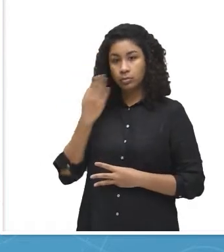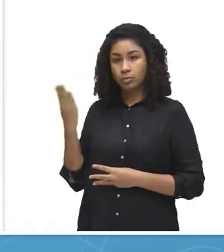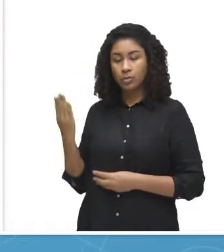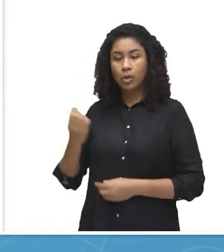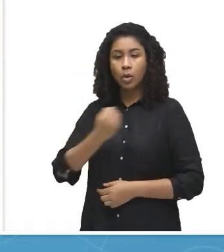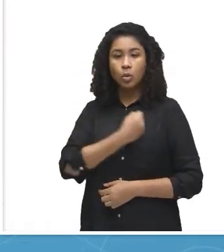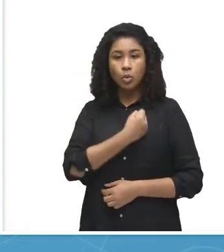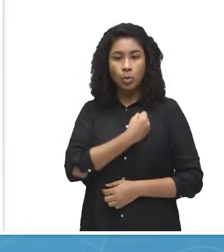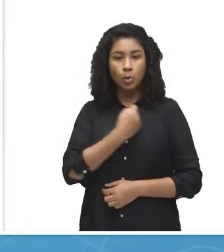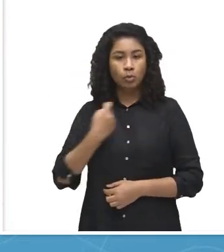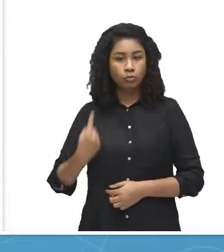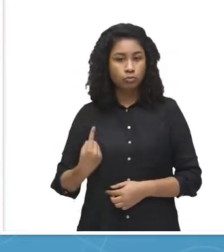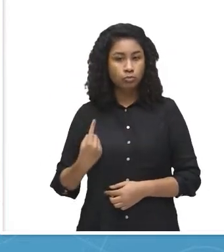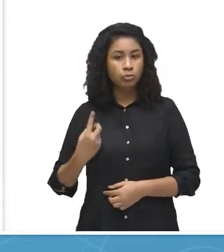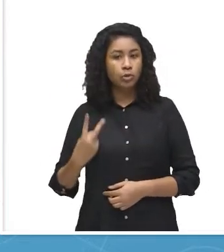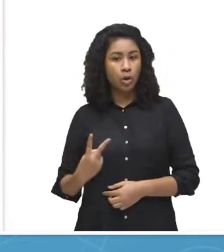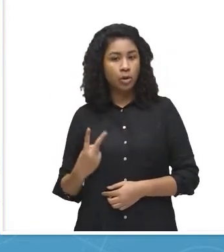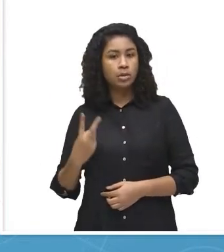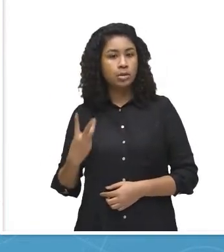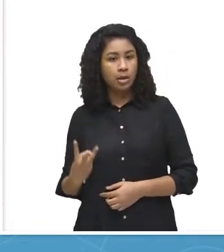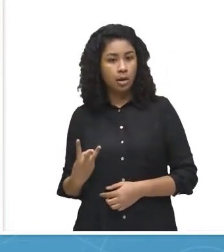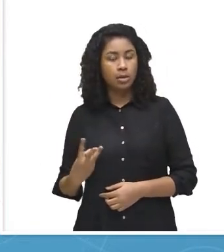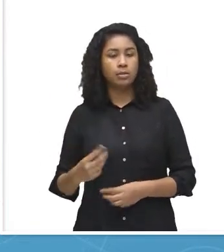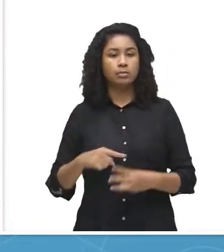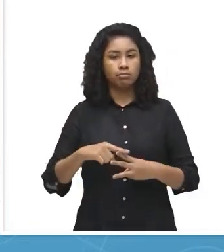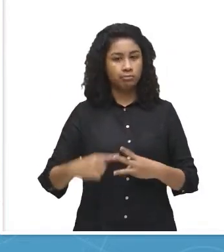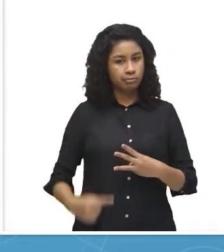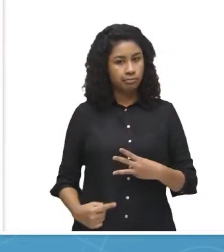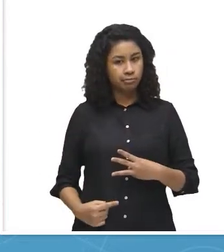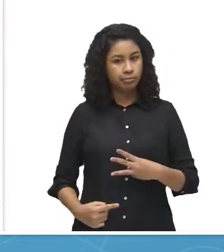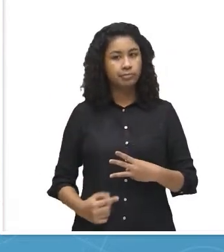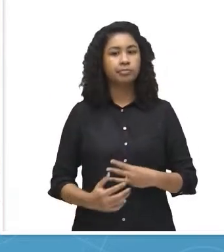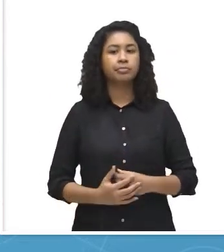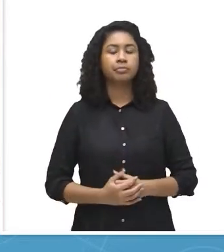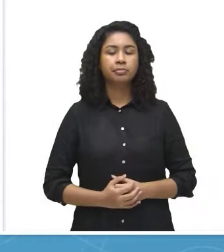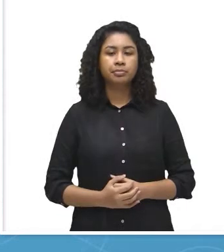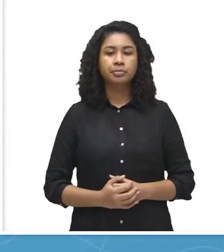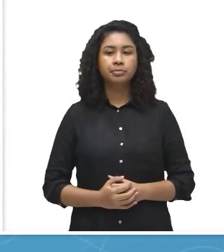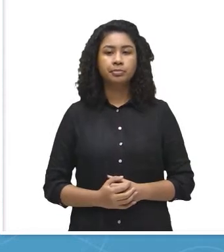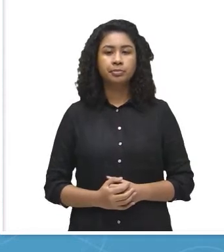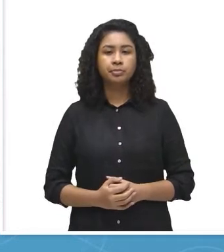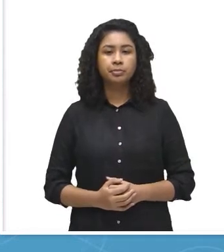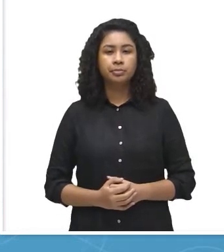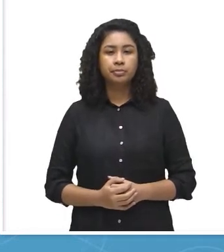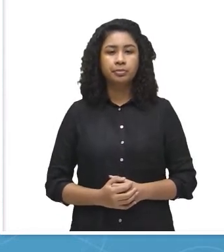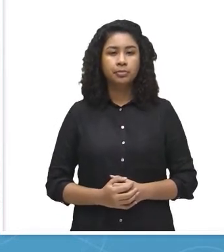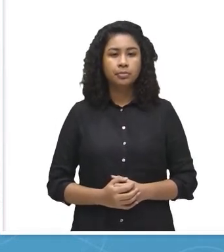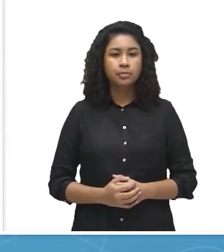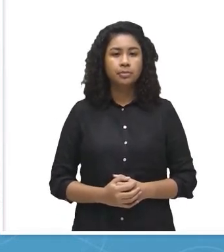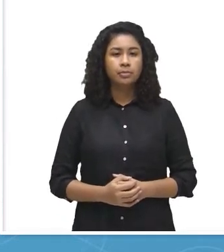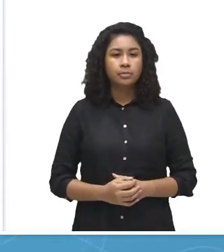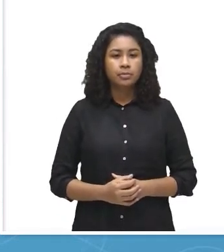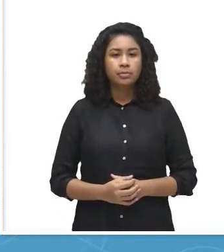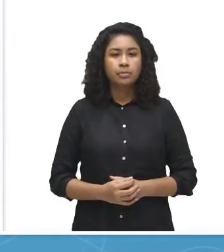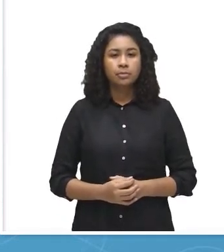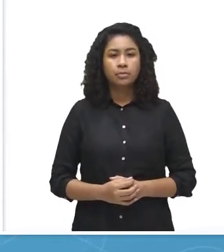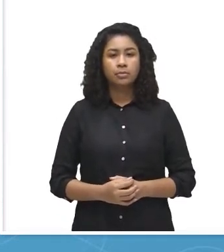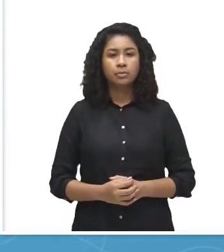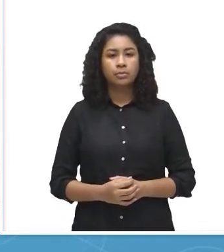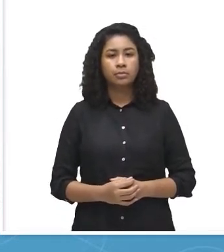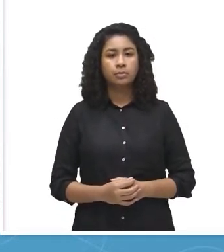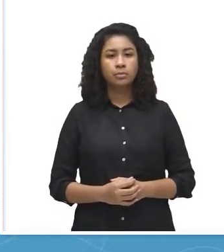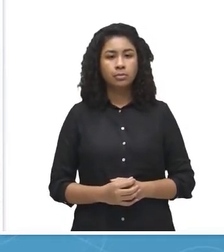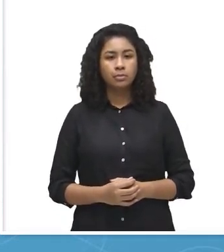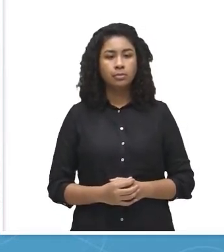de trincheiras. E a terceira fase, uma nova guerra de movimento, ofensivas, que culminou com o fim